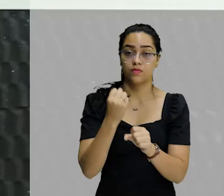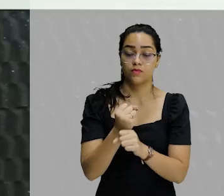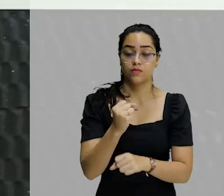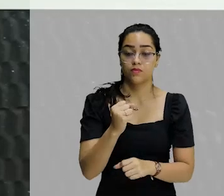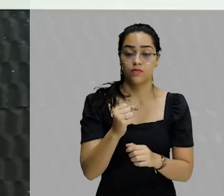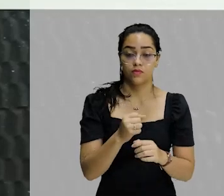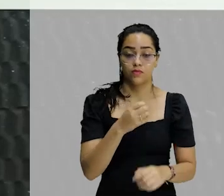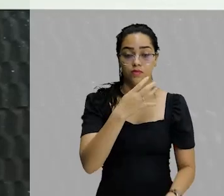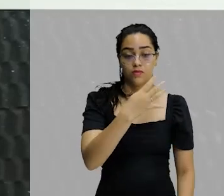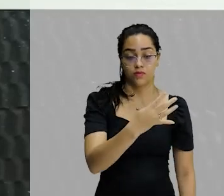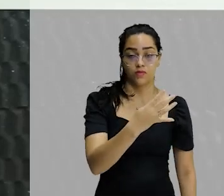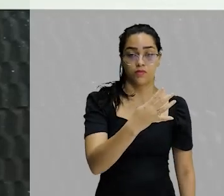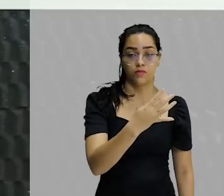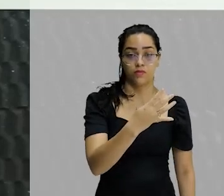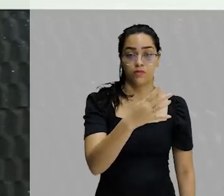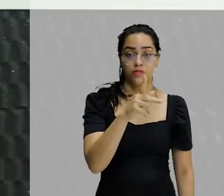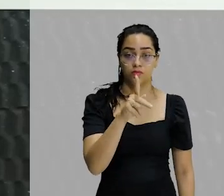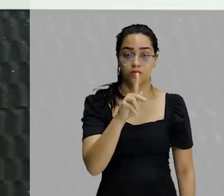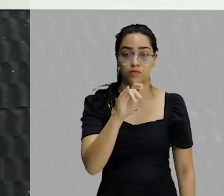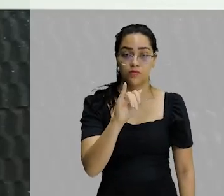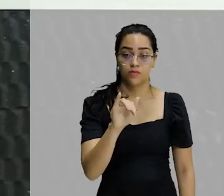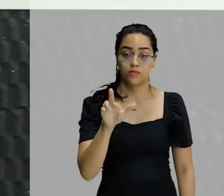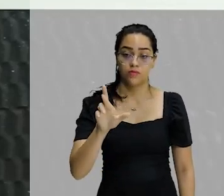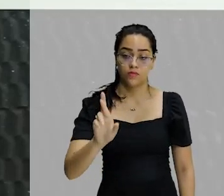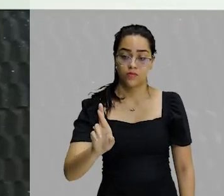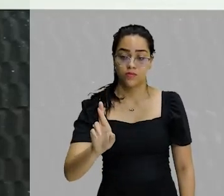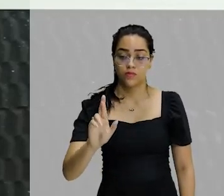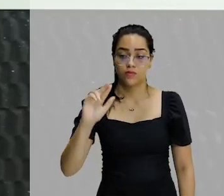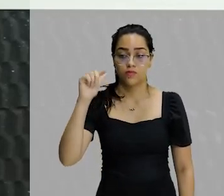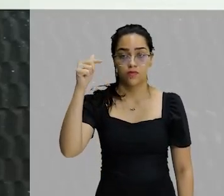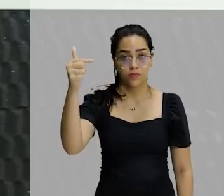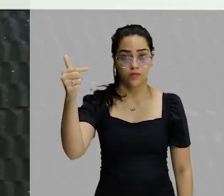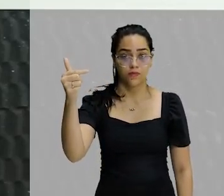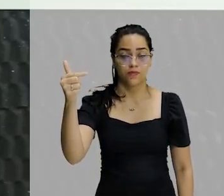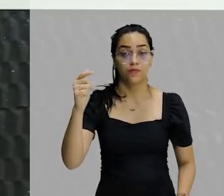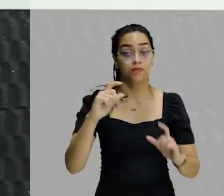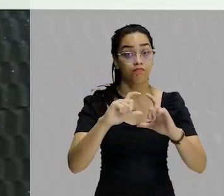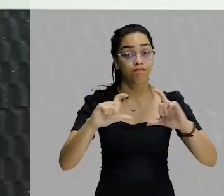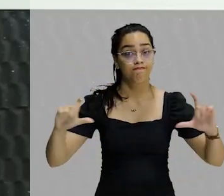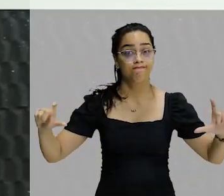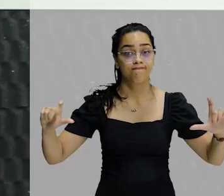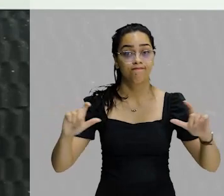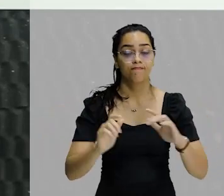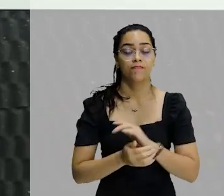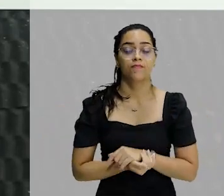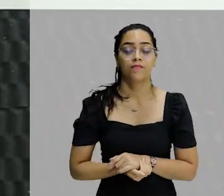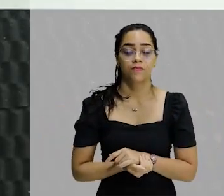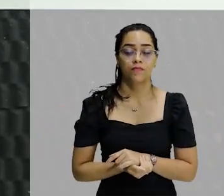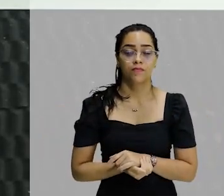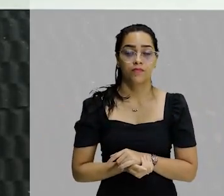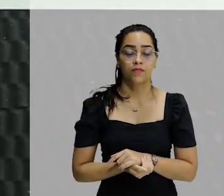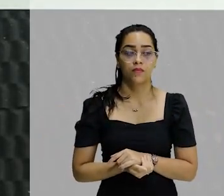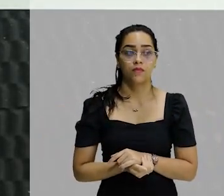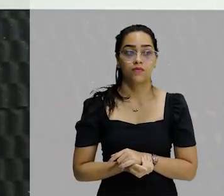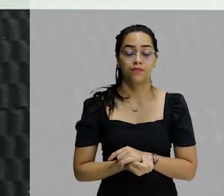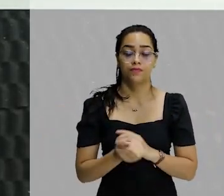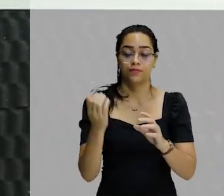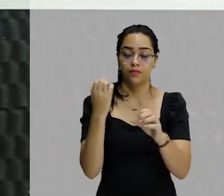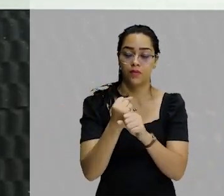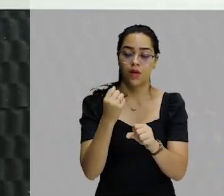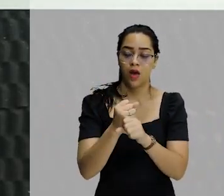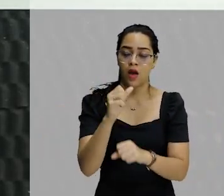fórmula 4πr ao quadrado, certo? Essa é a forma de calcular a área